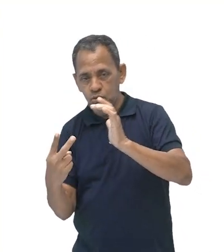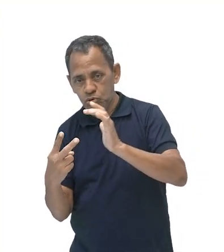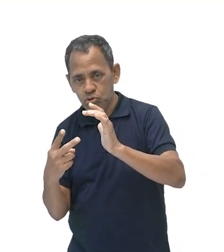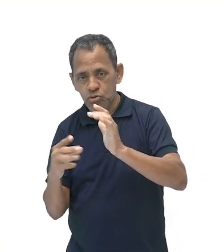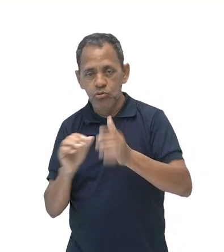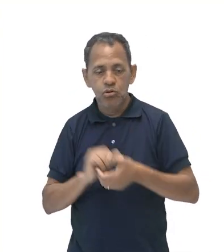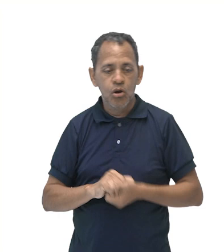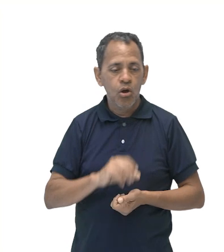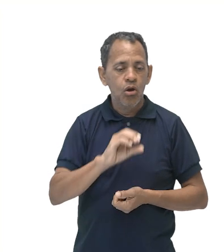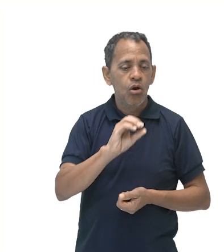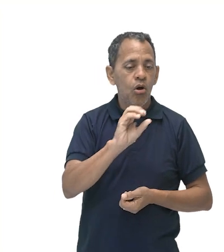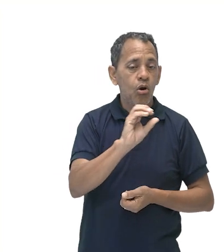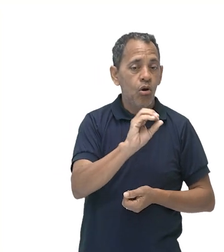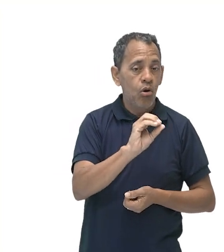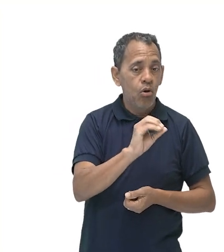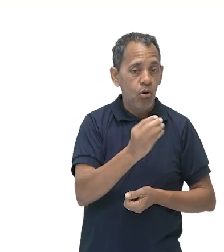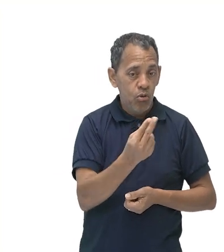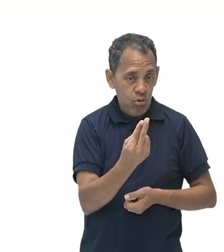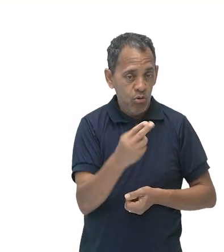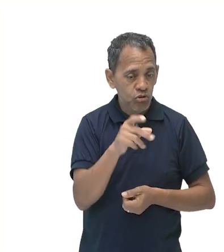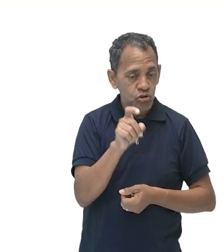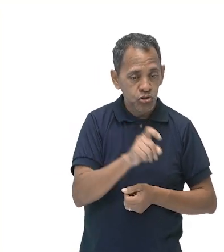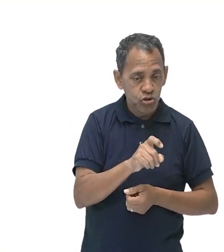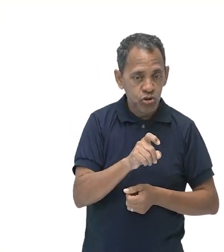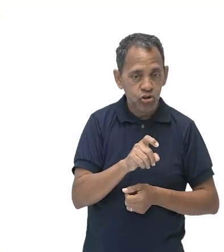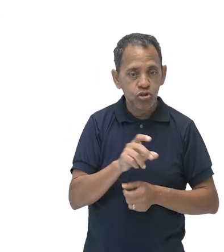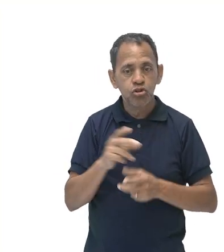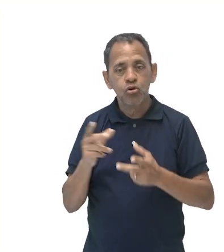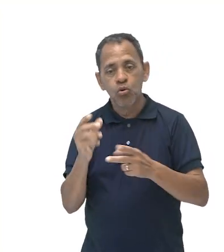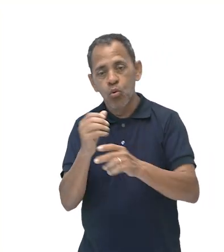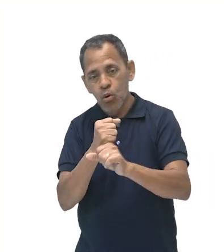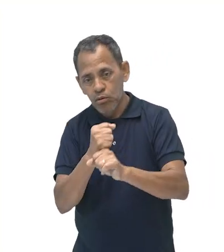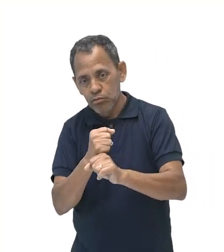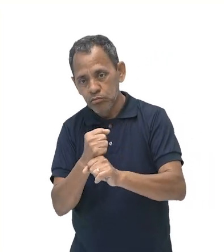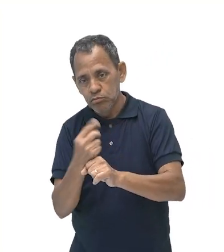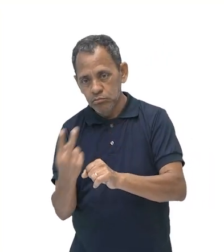ou x é igual a 2.